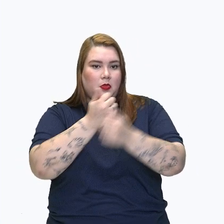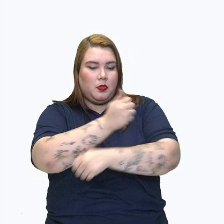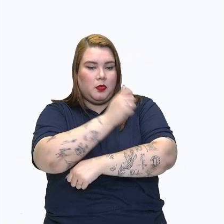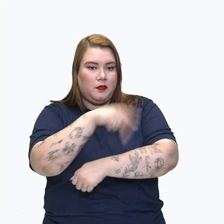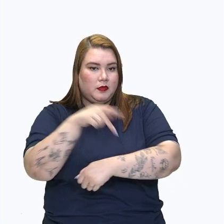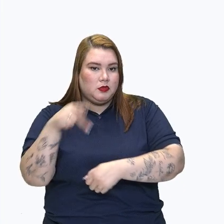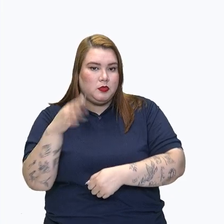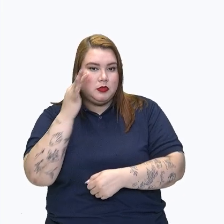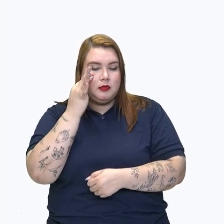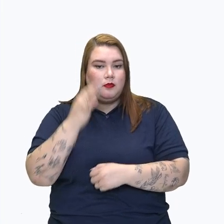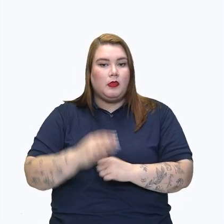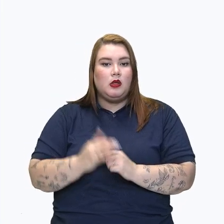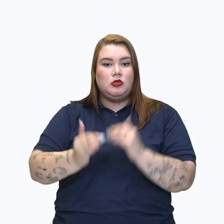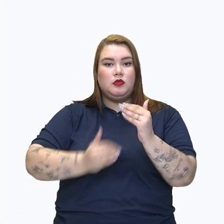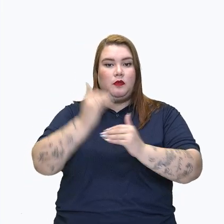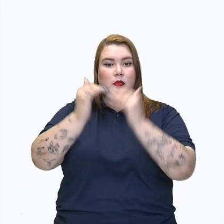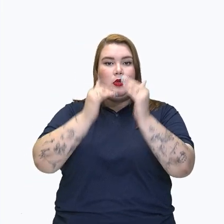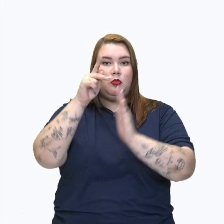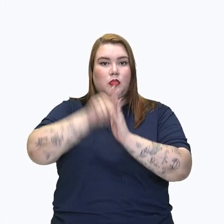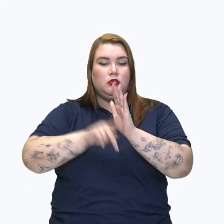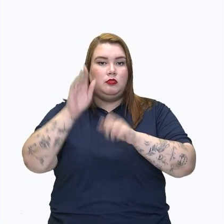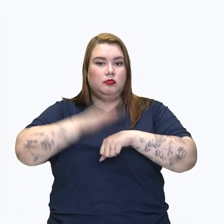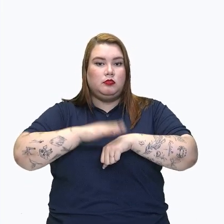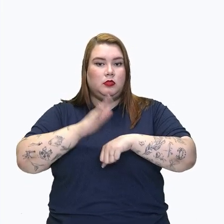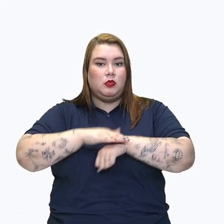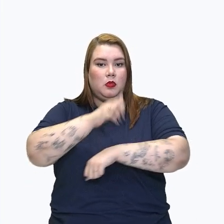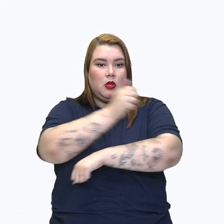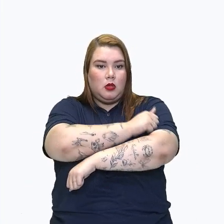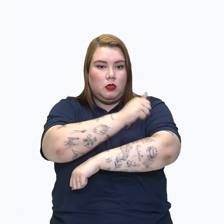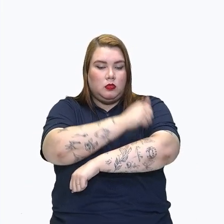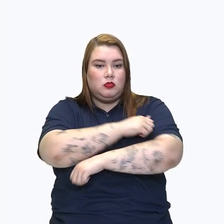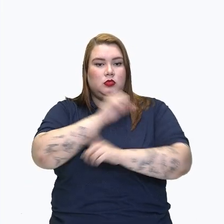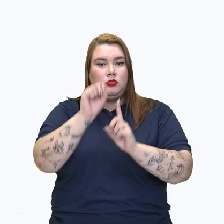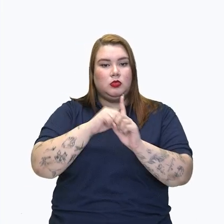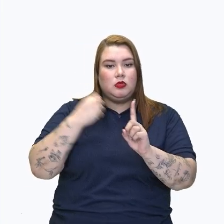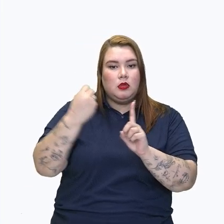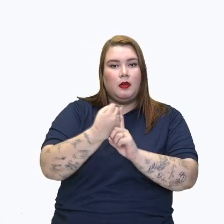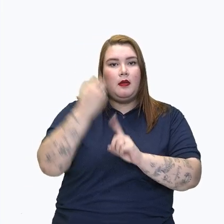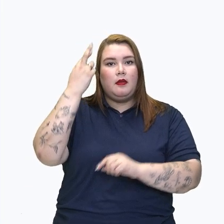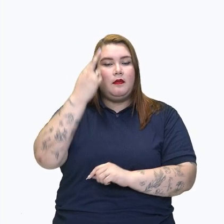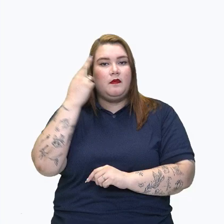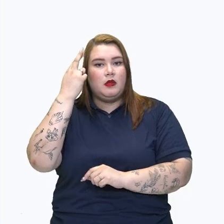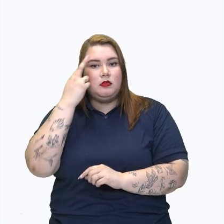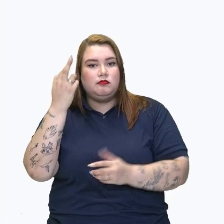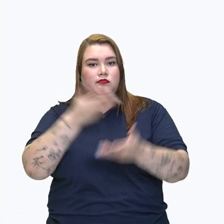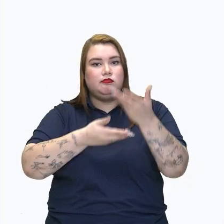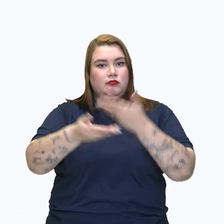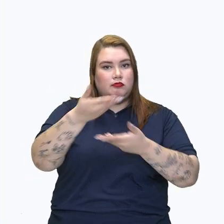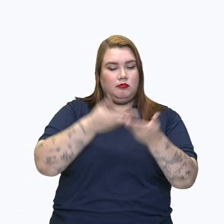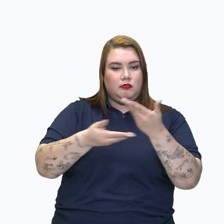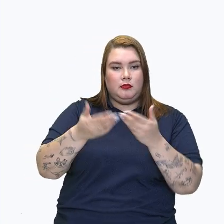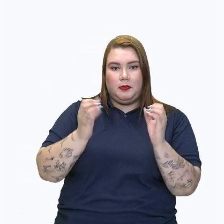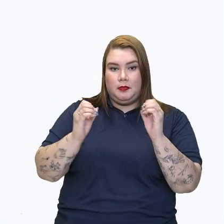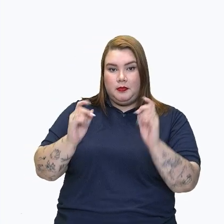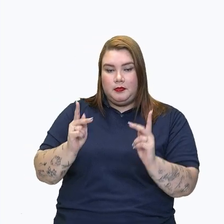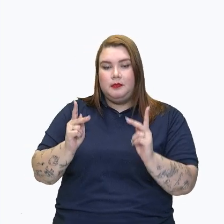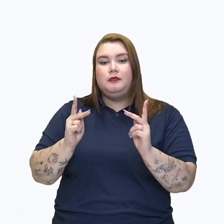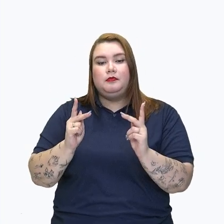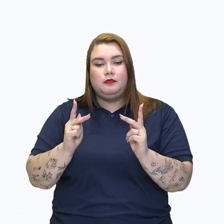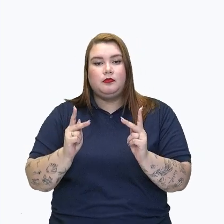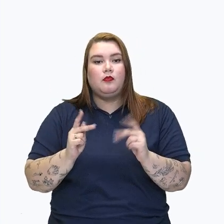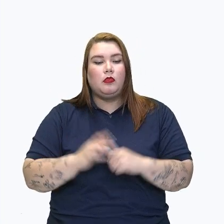Desenvolvimento do projeto pelos estudantes, socialização, reflexão e culminância. Muito bem, né?